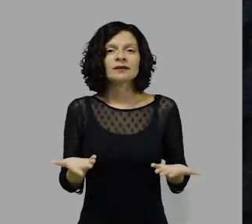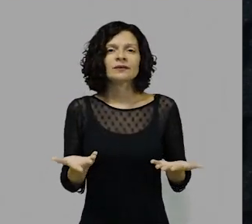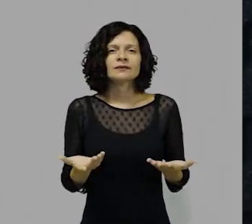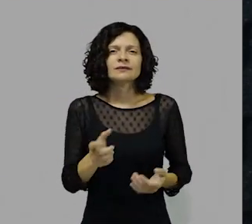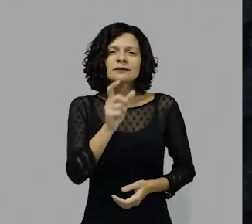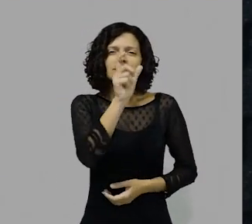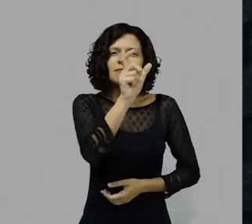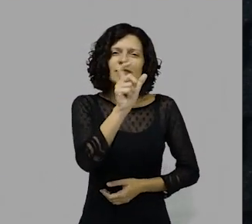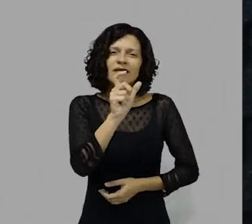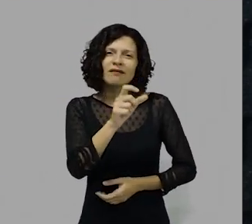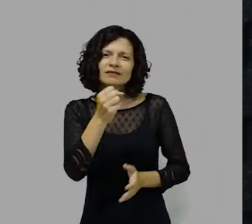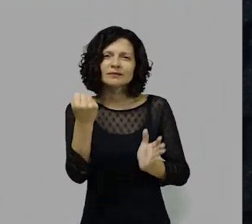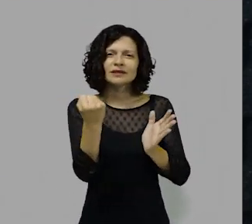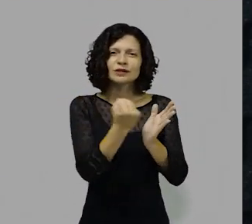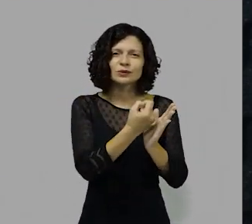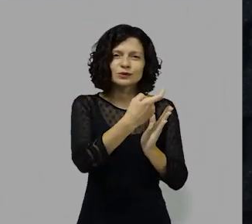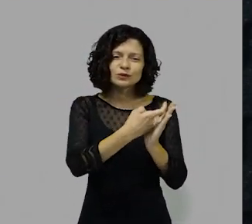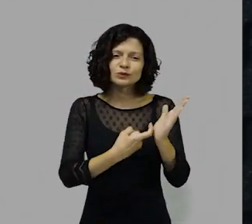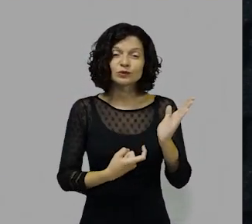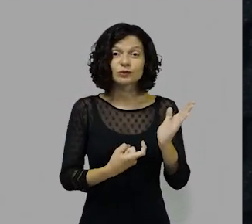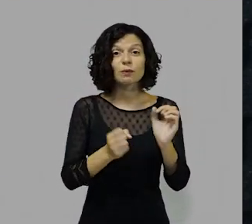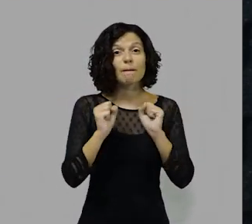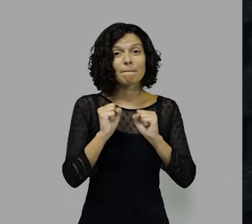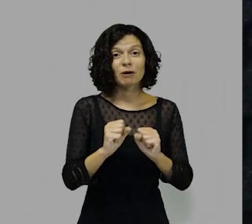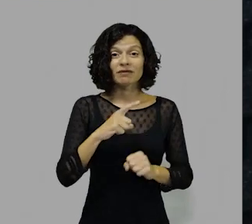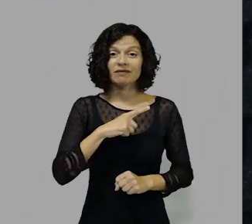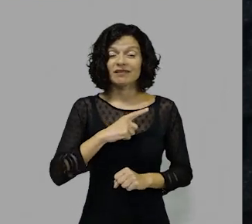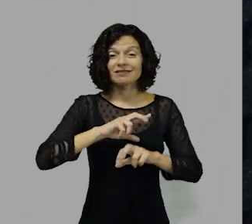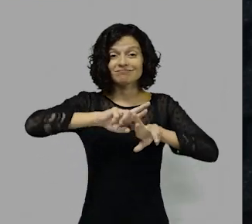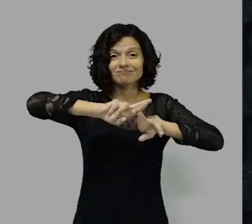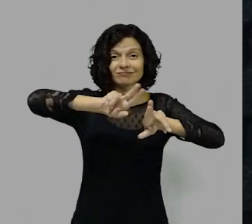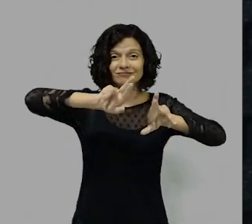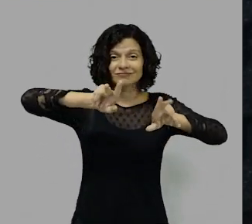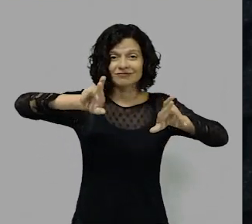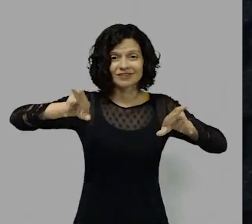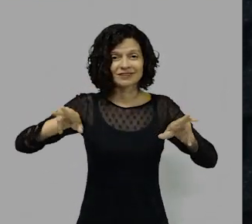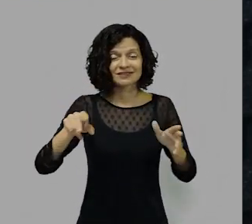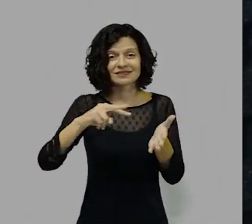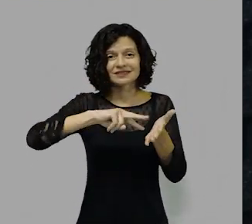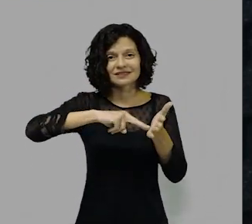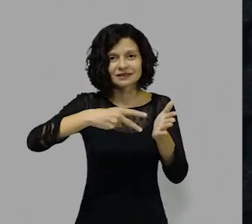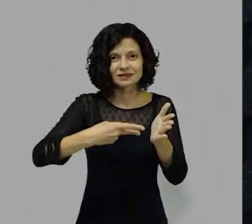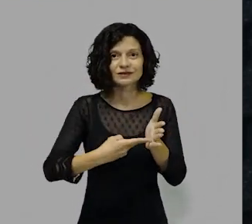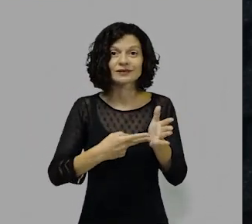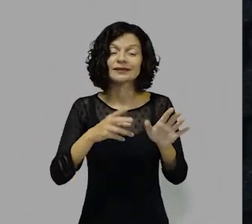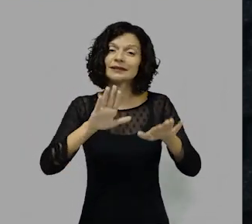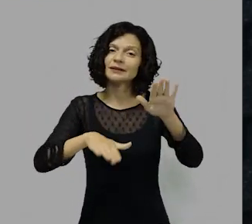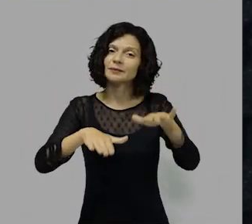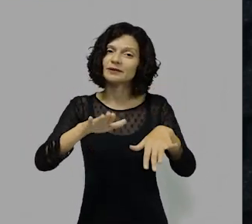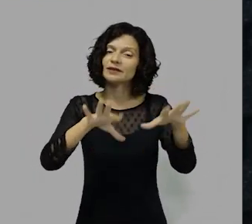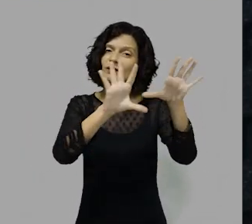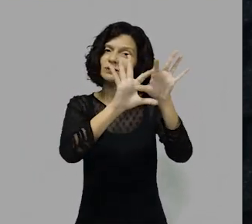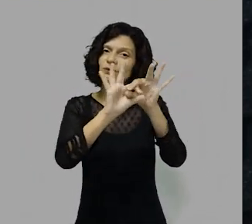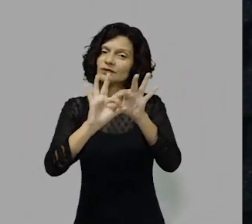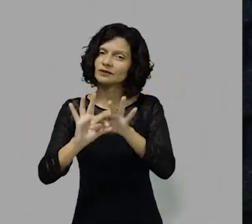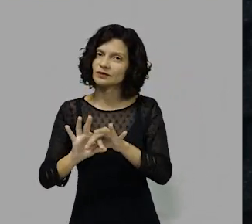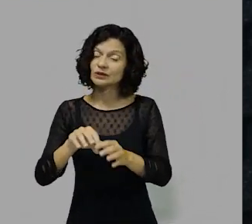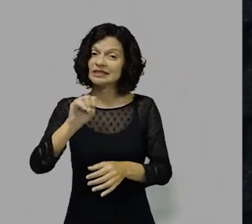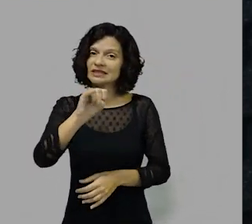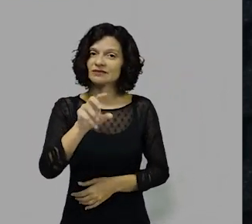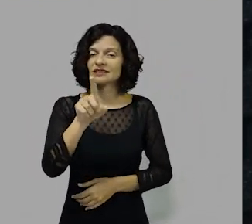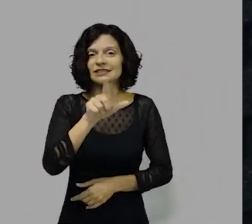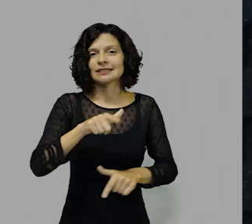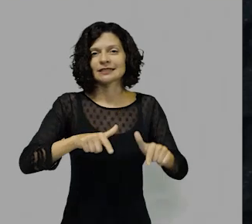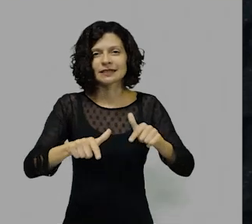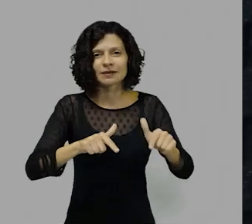eles apresentam diferentes sentidos de acordo com o contexto. Então, sempre que a gente for trabalhar com tradução, quando você quiser